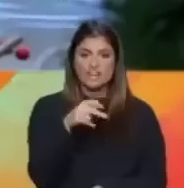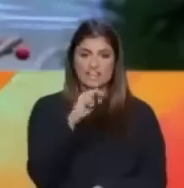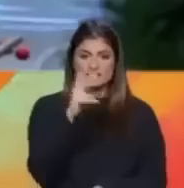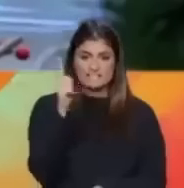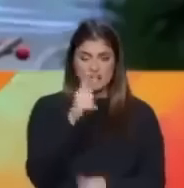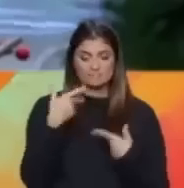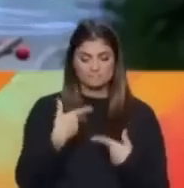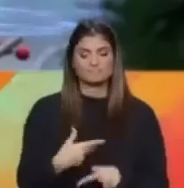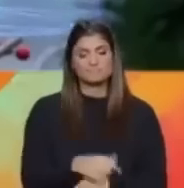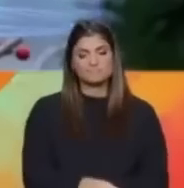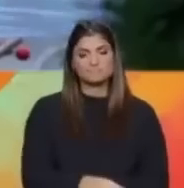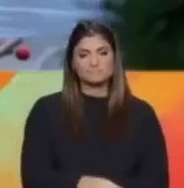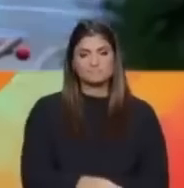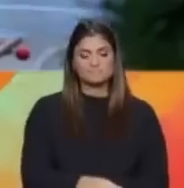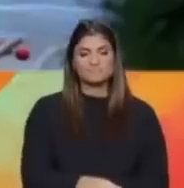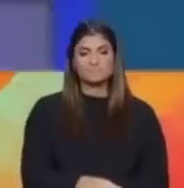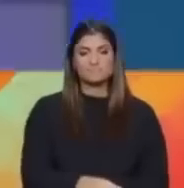Sá.